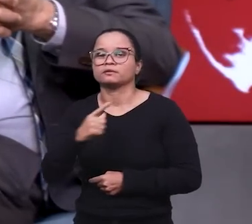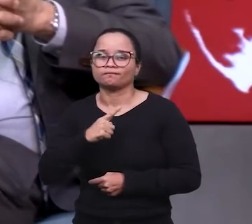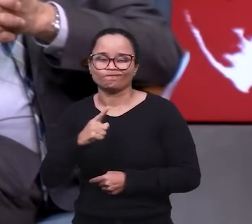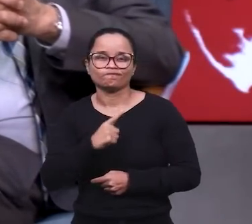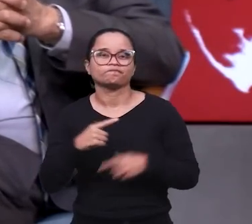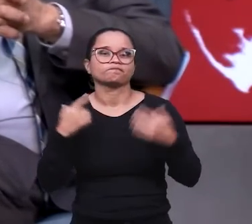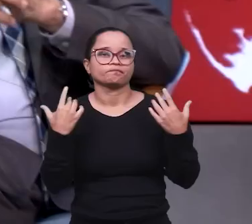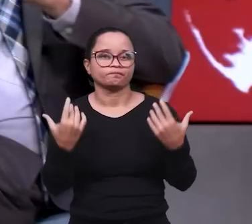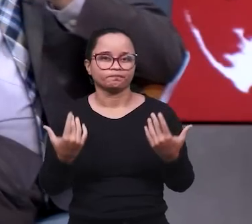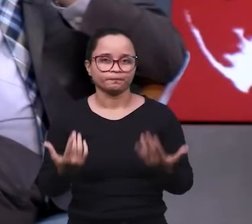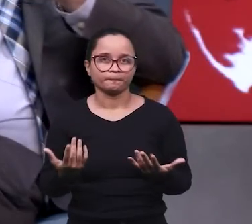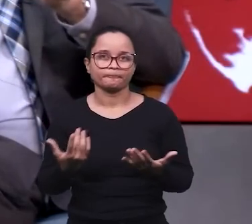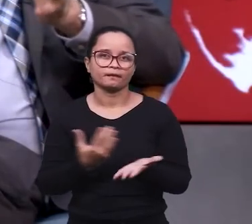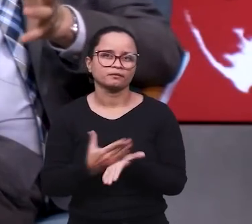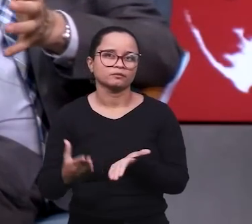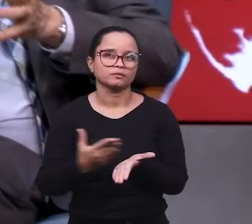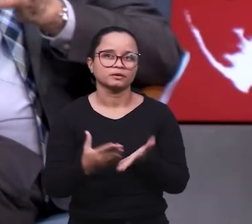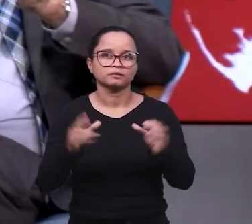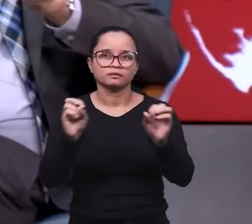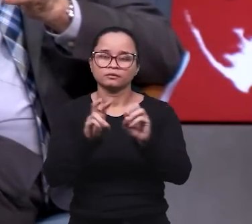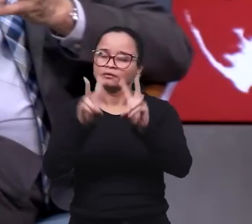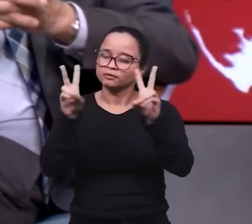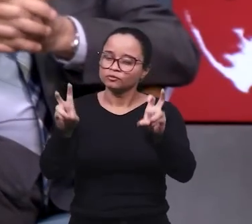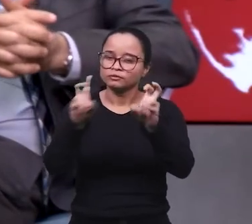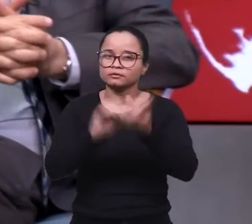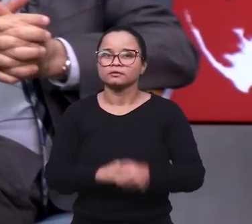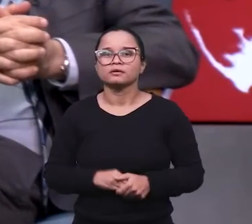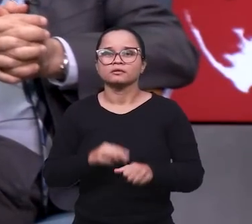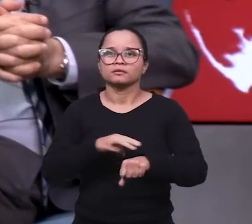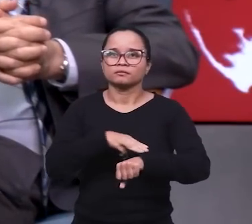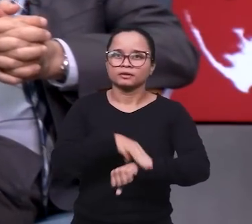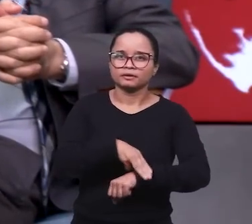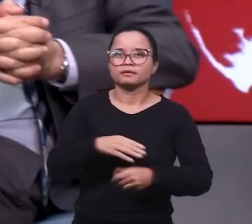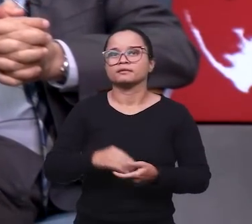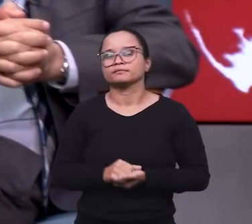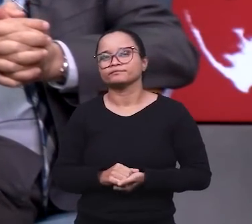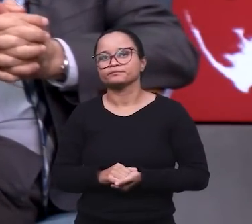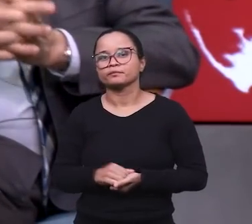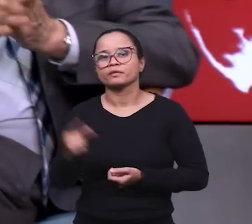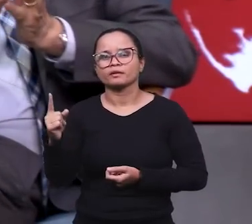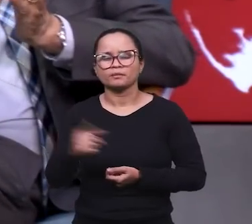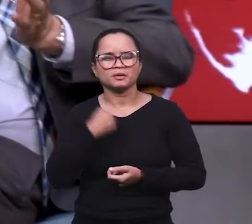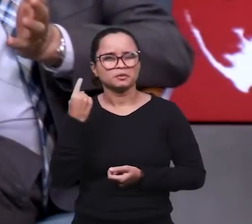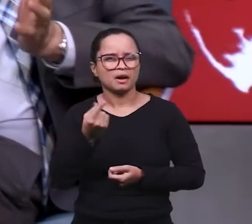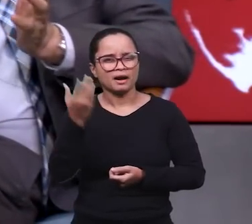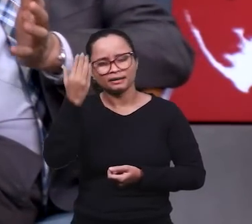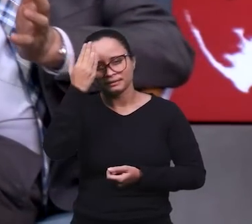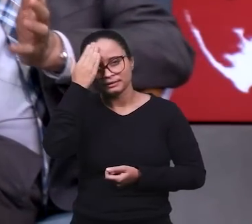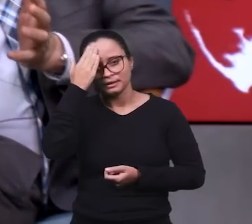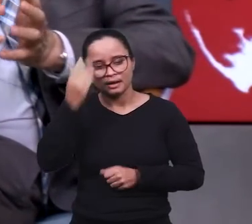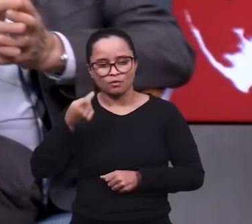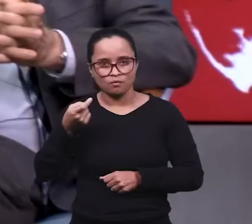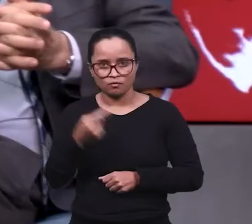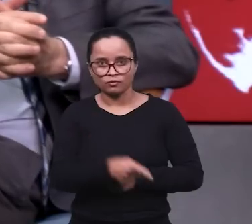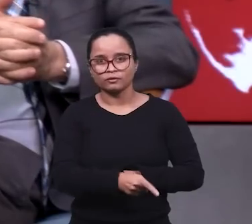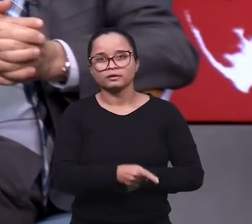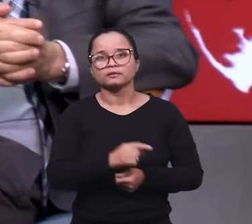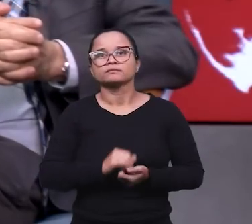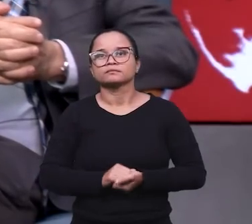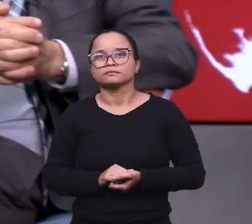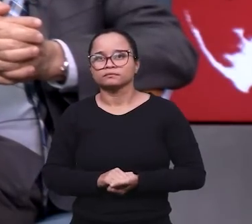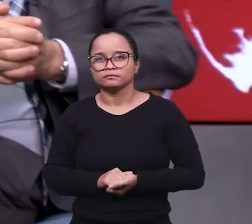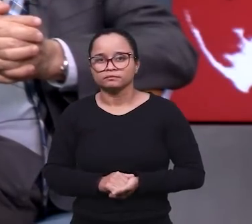dando início a esse assunto de ministérios para entender com